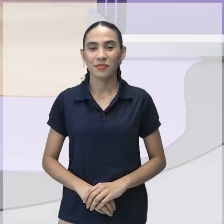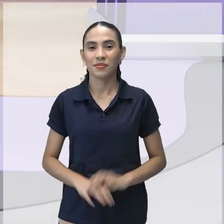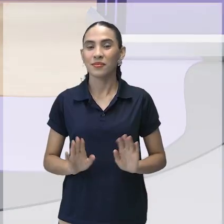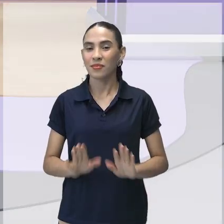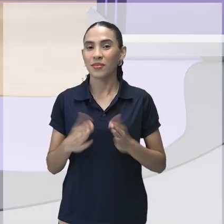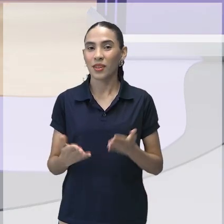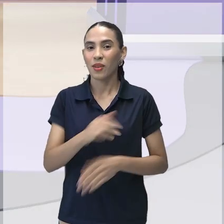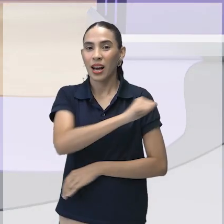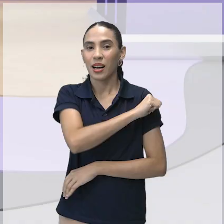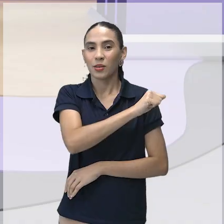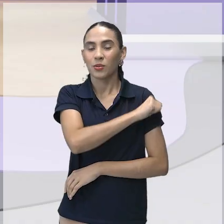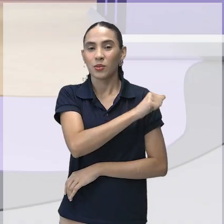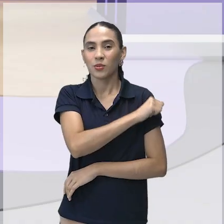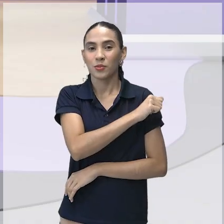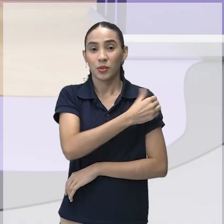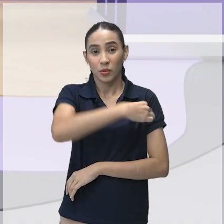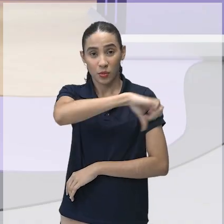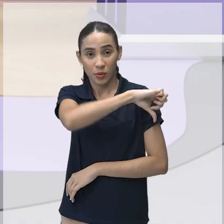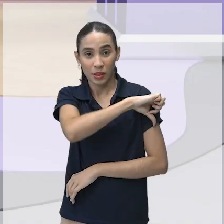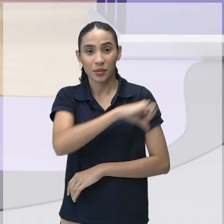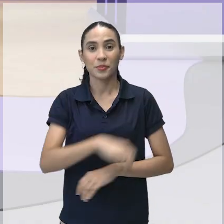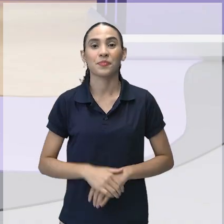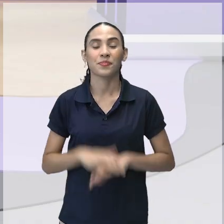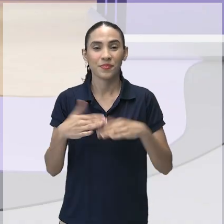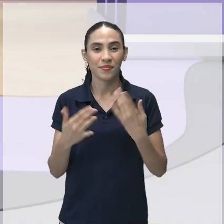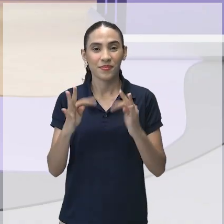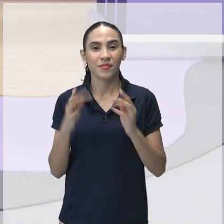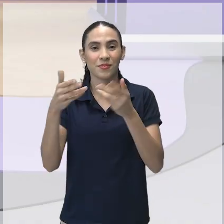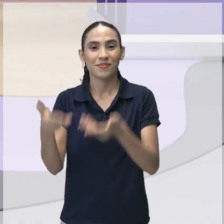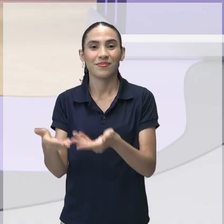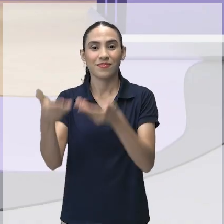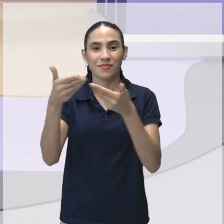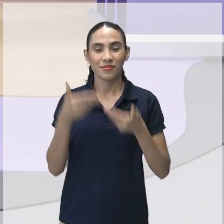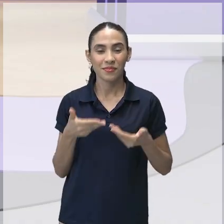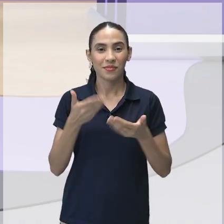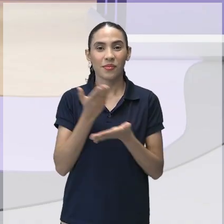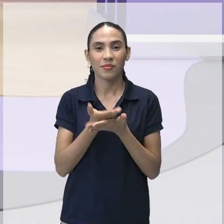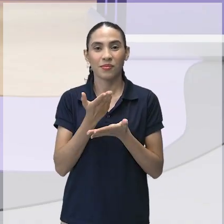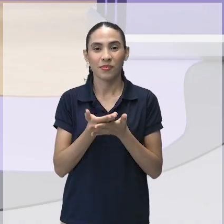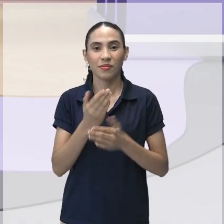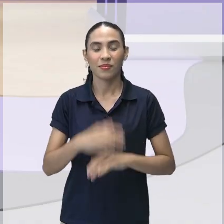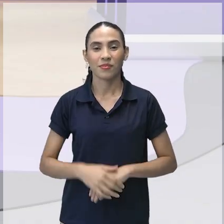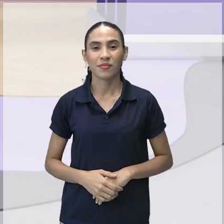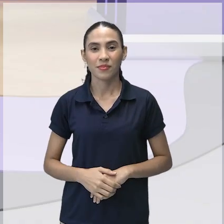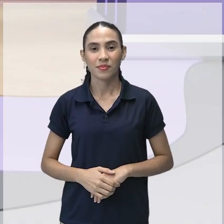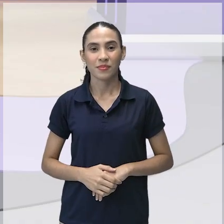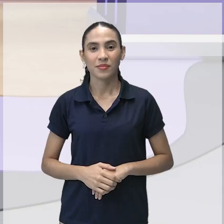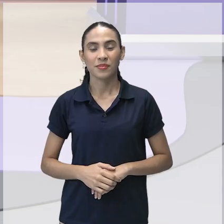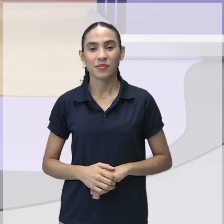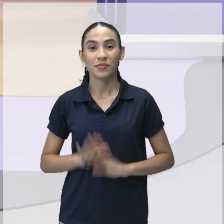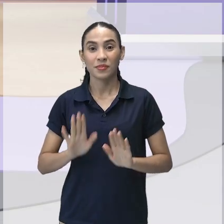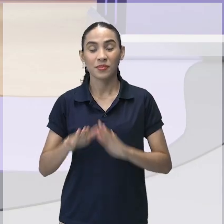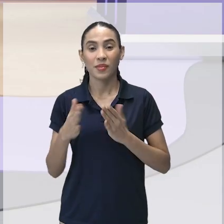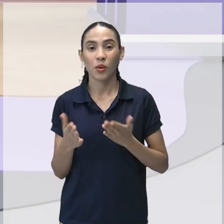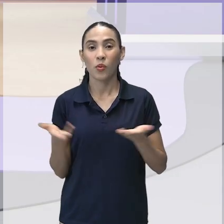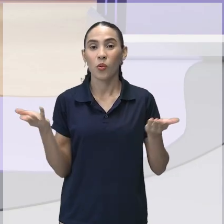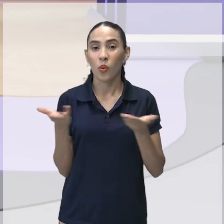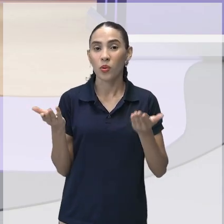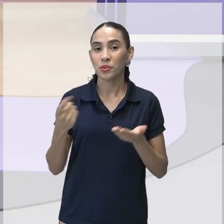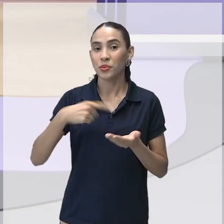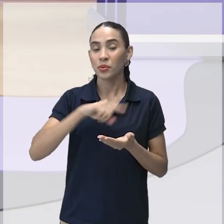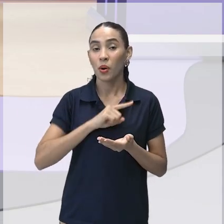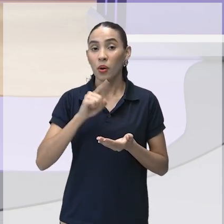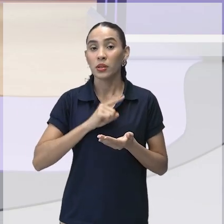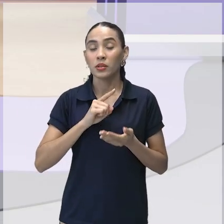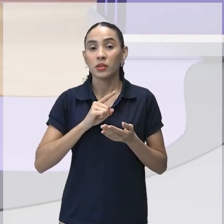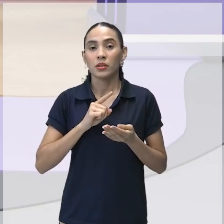Então, alunos do 9º ano do Ensino Fundamental, sejam bem-vindos à nossa aula. Então, nós estamos vendo